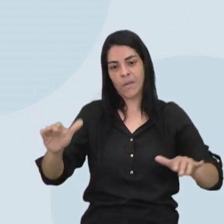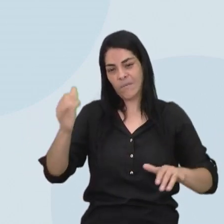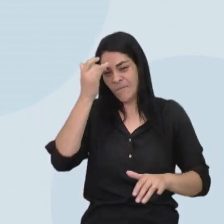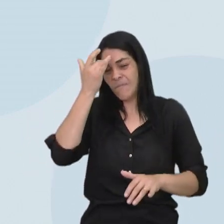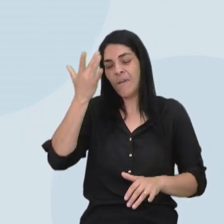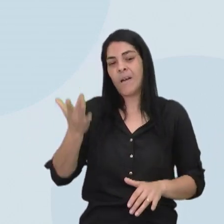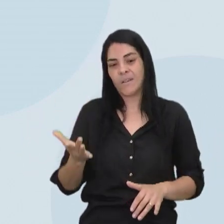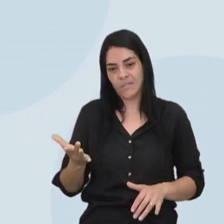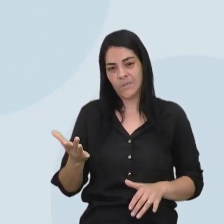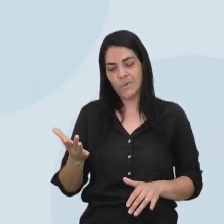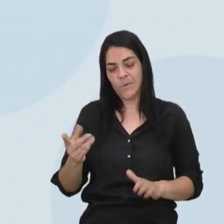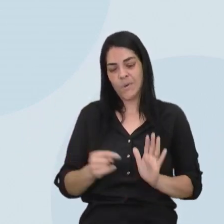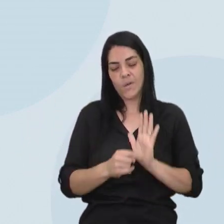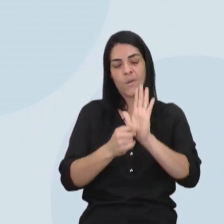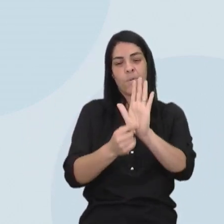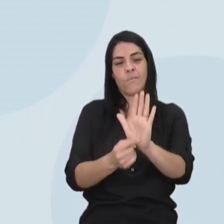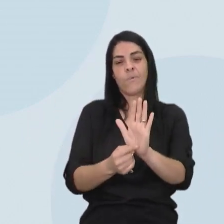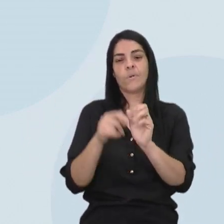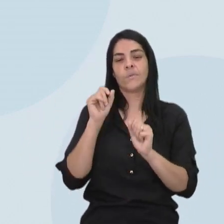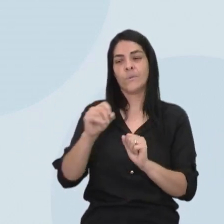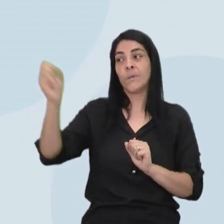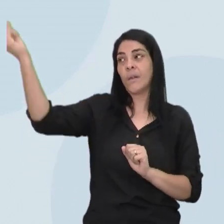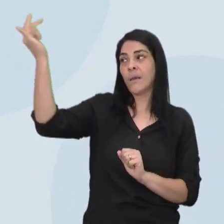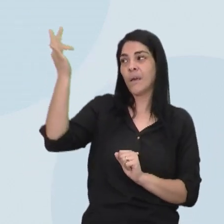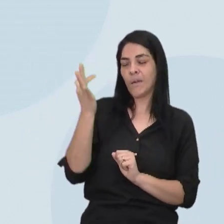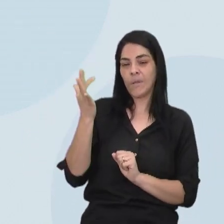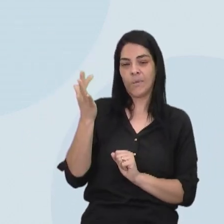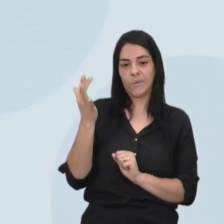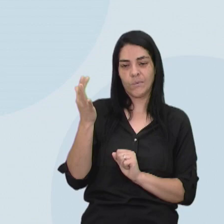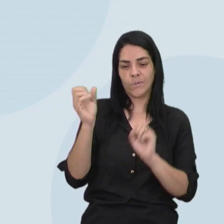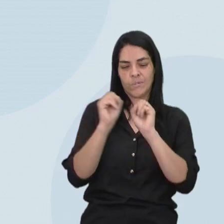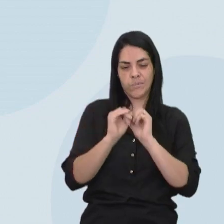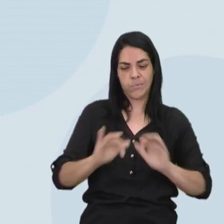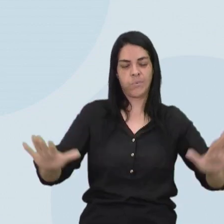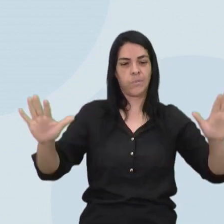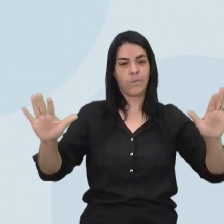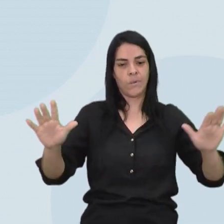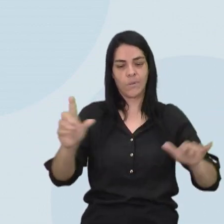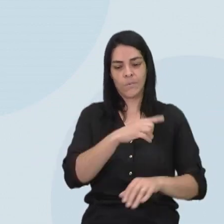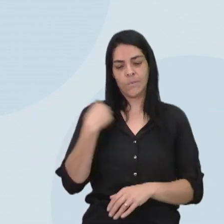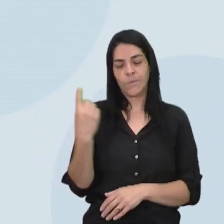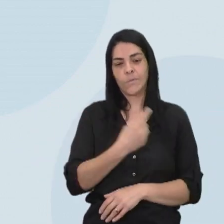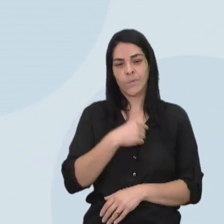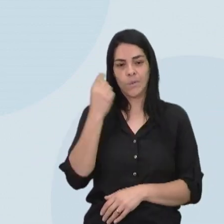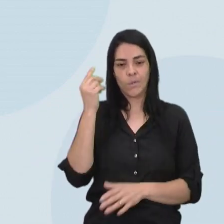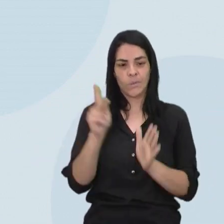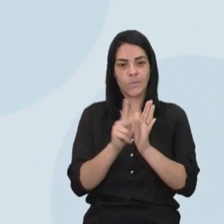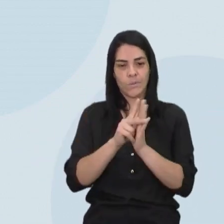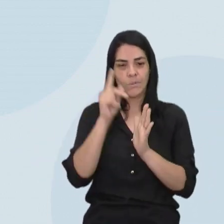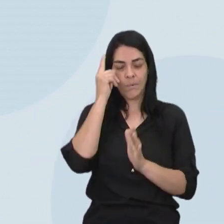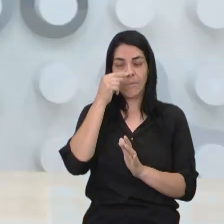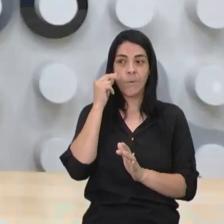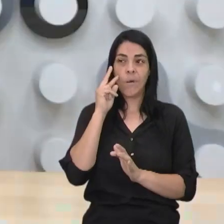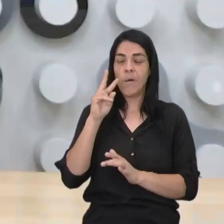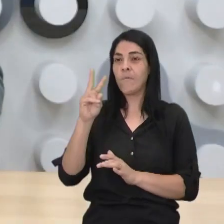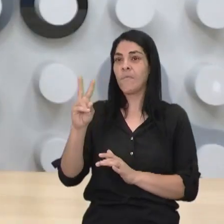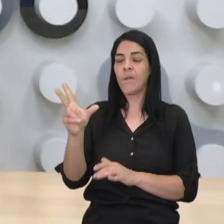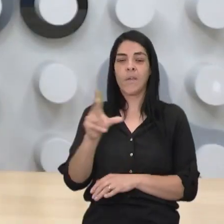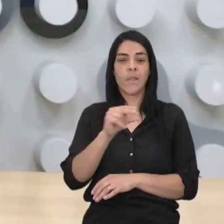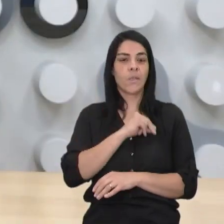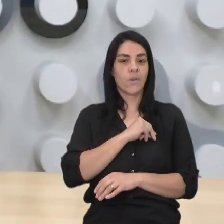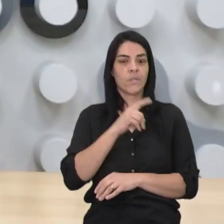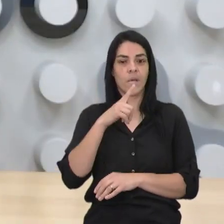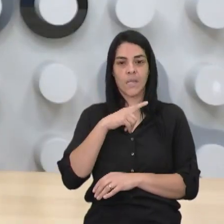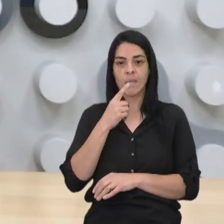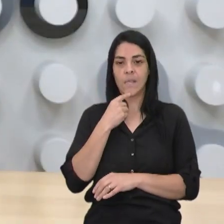e aí traz essa luz refletida que se espalhou para os nossos olhos, a gente enxerga azul. Aí você vai falar, nossa, Sumaya, mas tem mar que